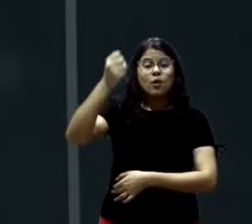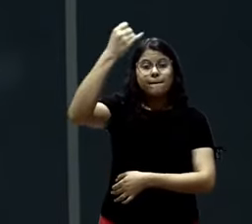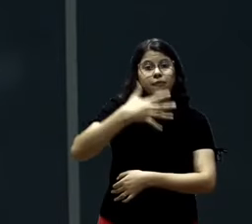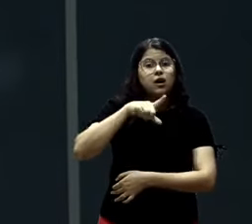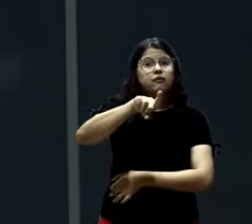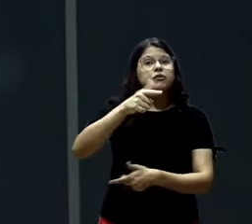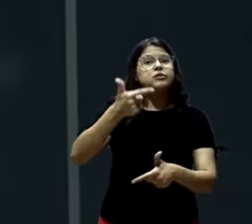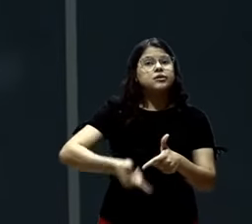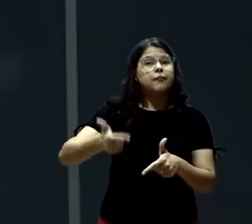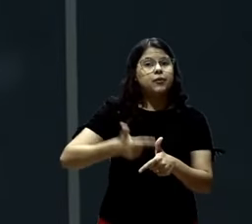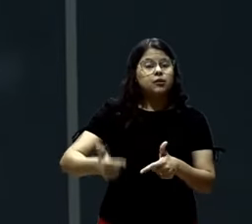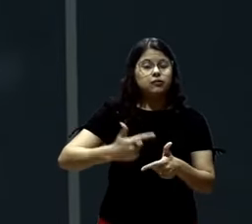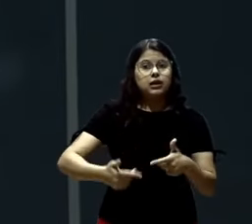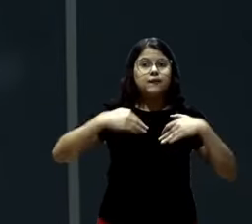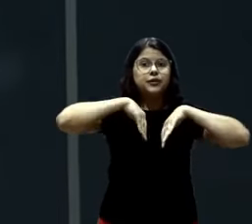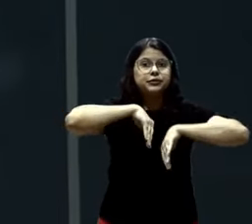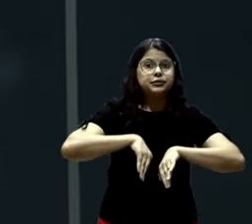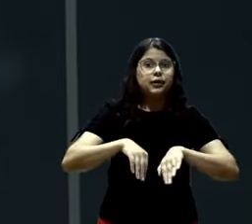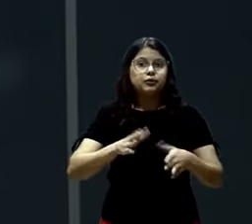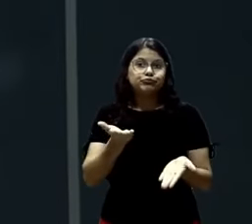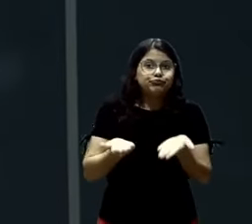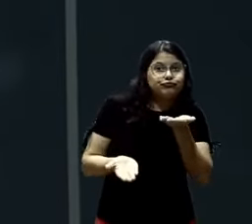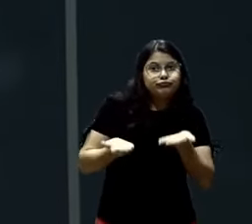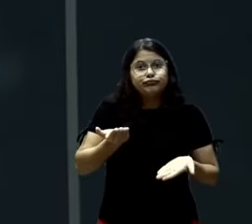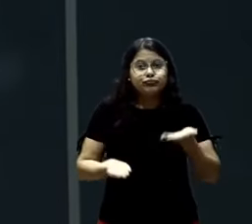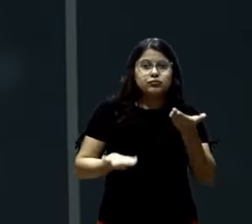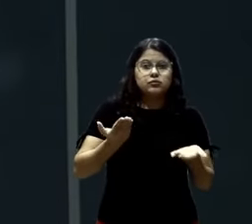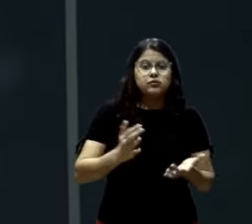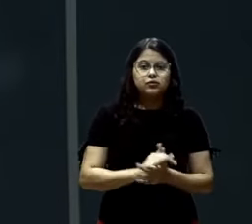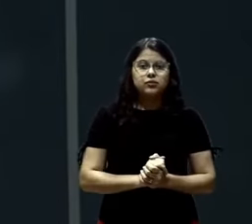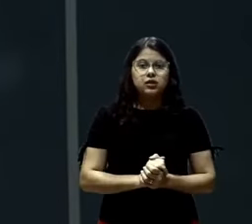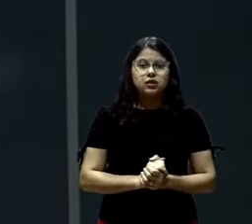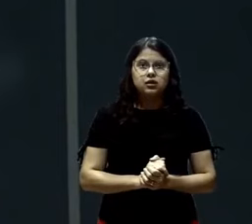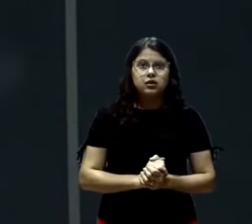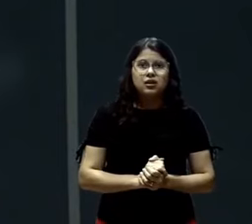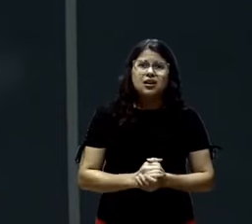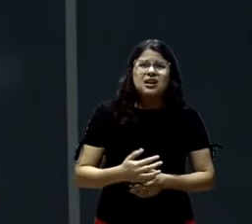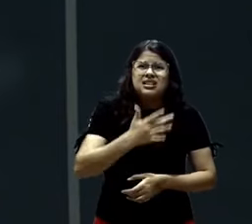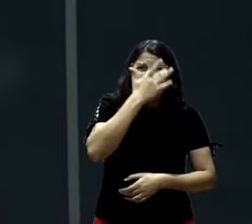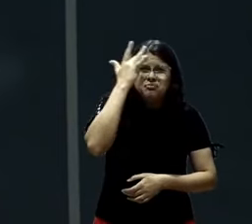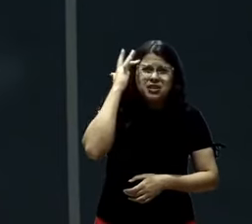Alguma coisa está desregulada. Porque quem não ora não tem vida mudada.